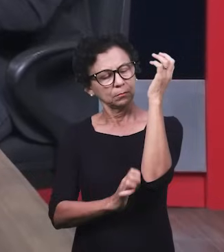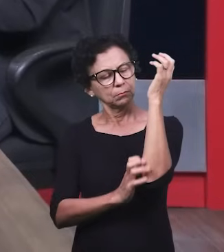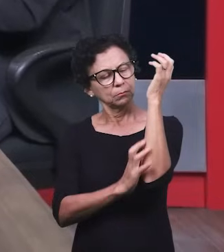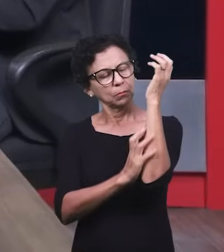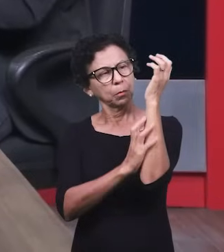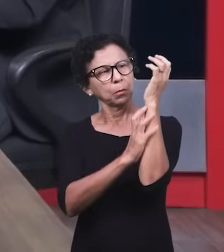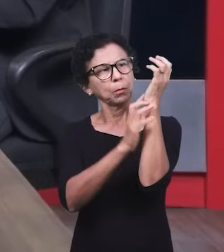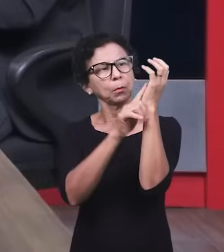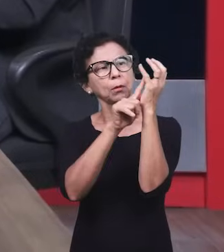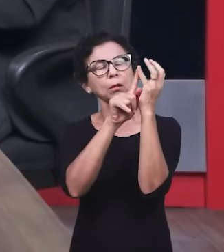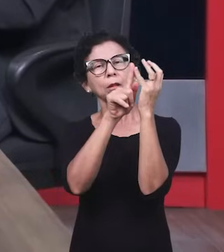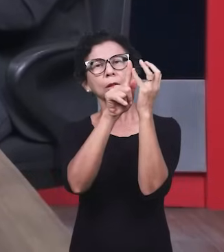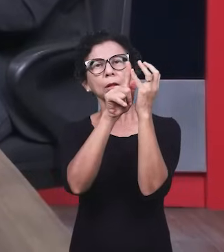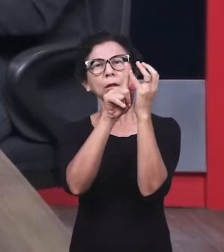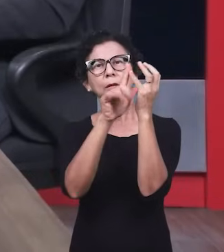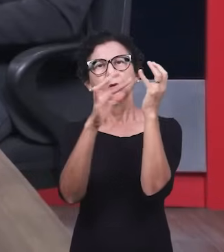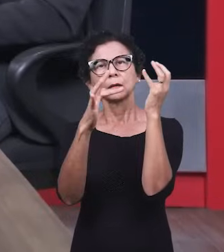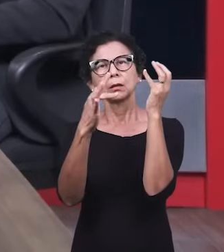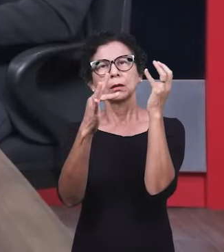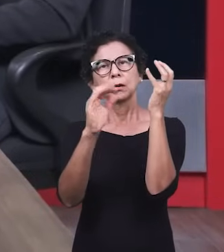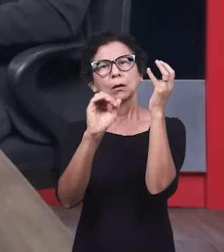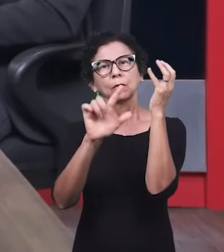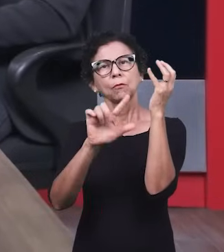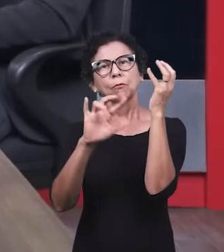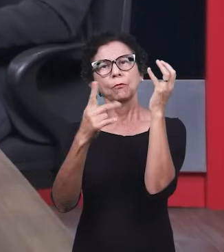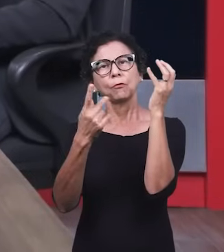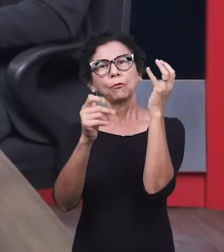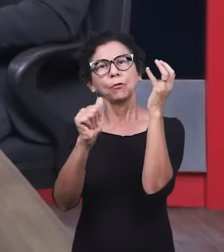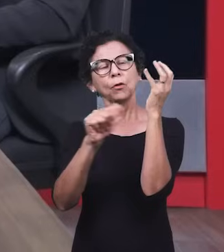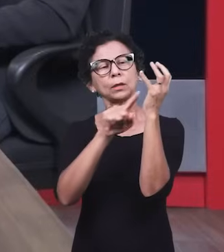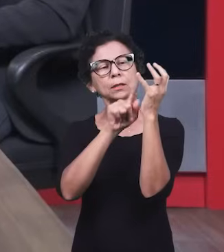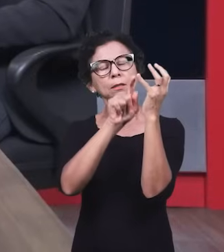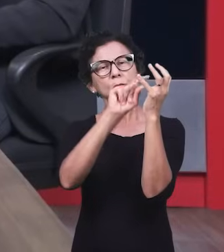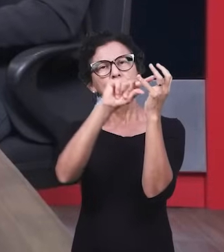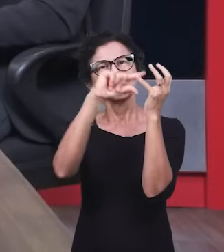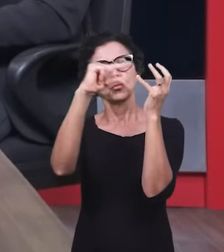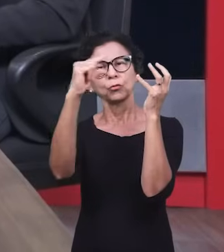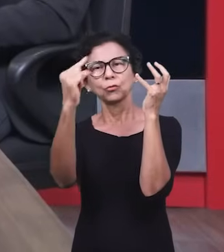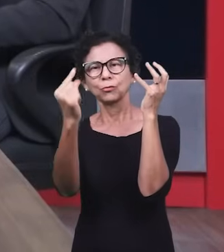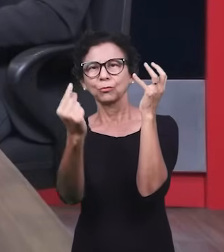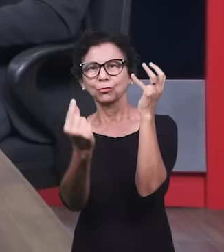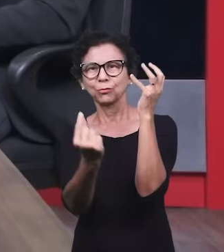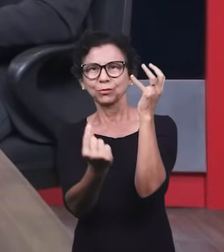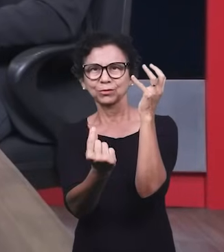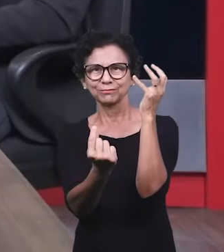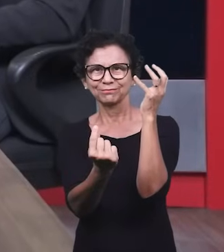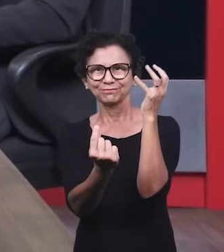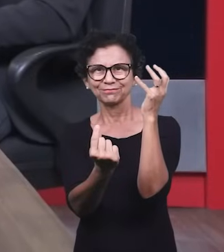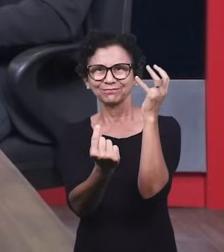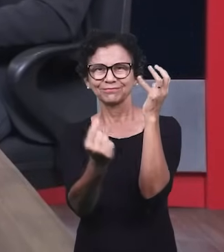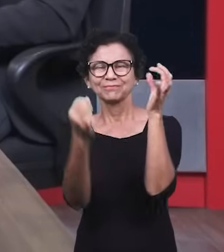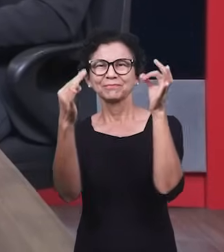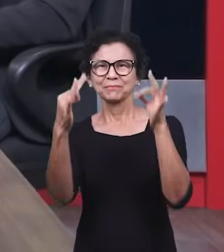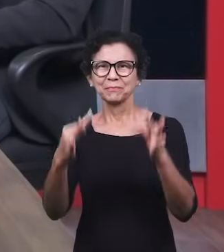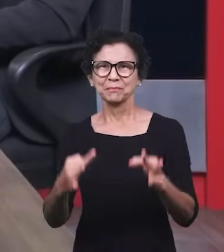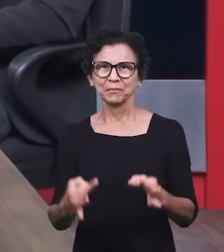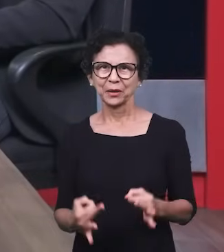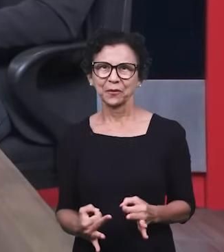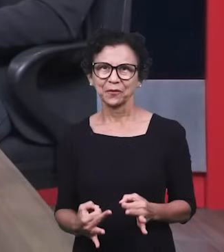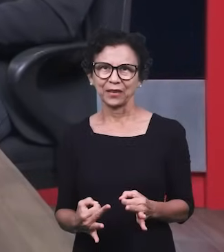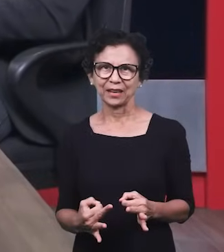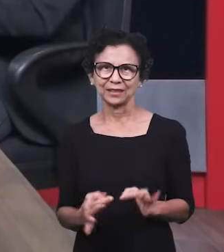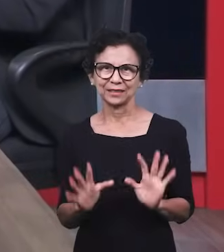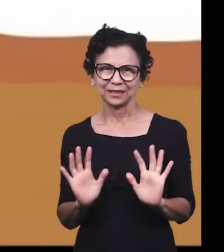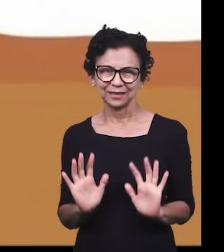são interdependentes e o funcionamento delas é de uma forma muito perfeita né enquanto nós temos